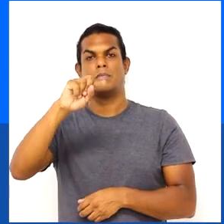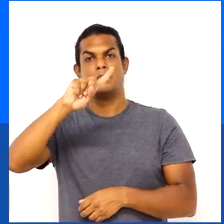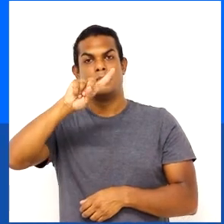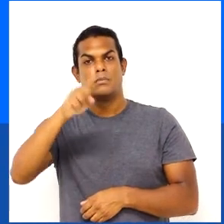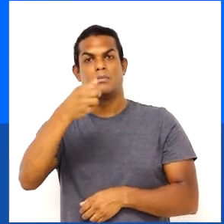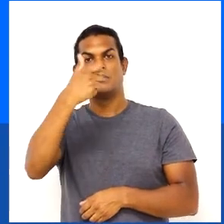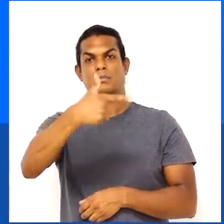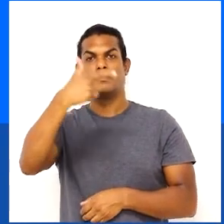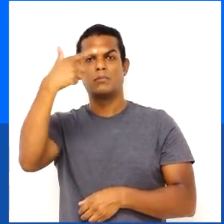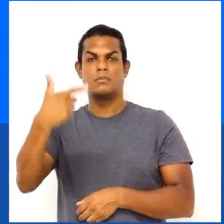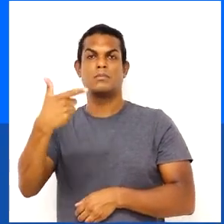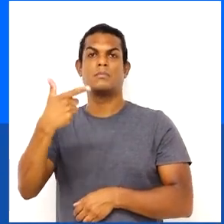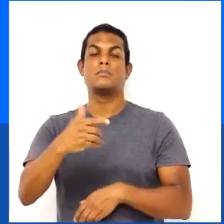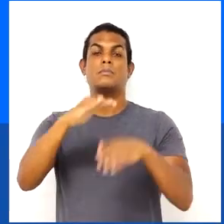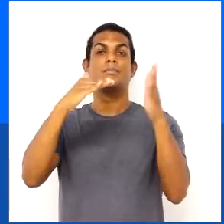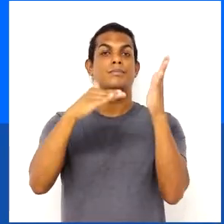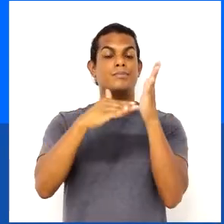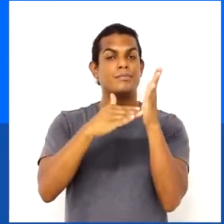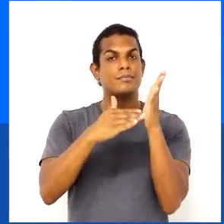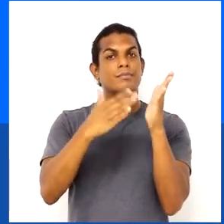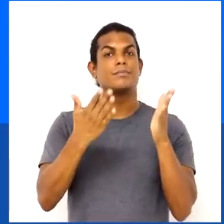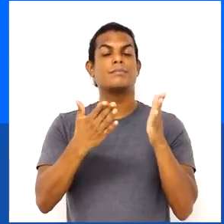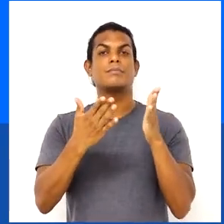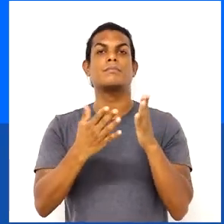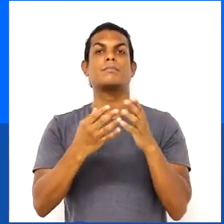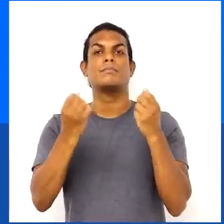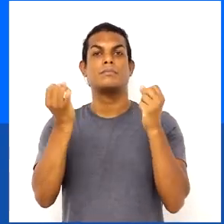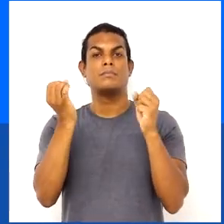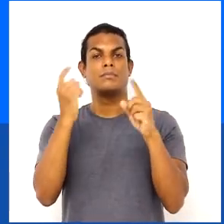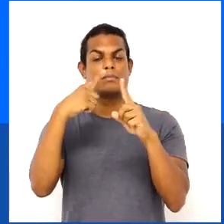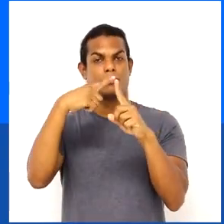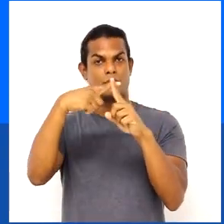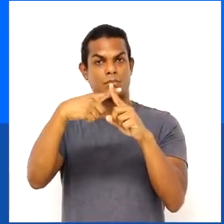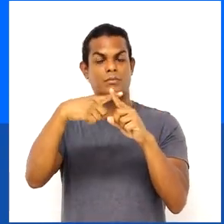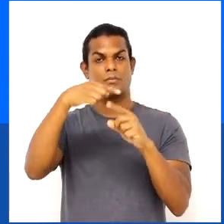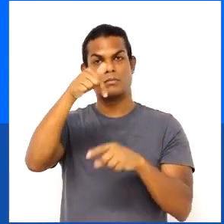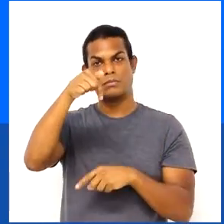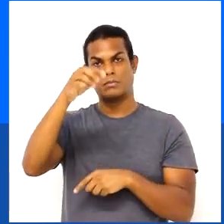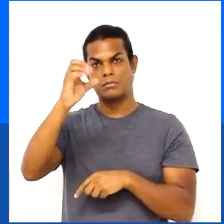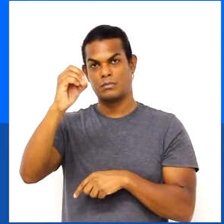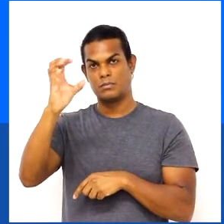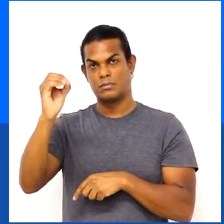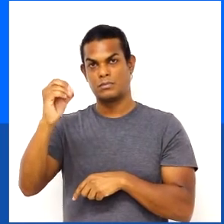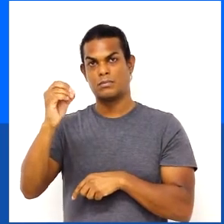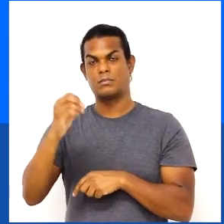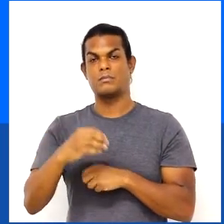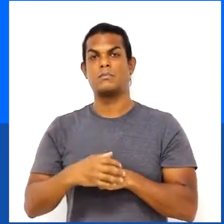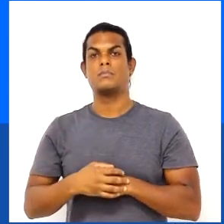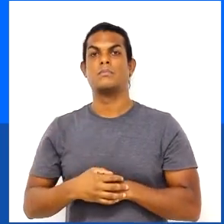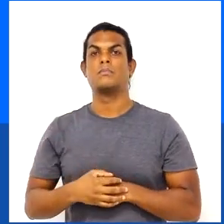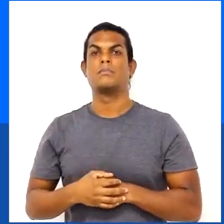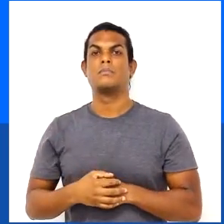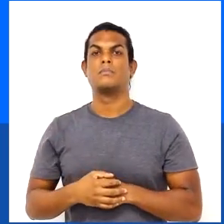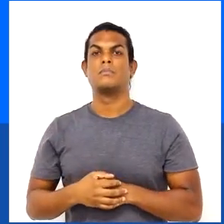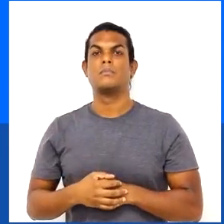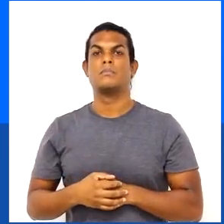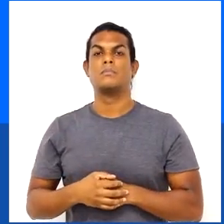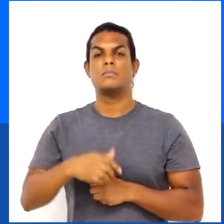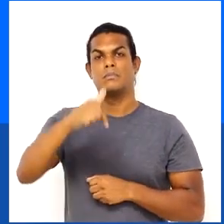72,22. E por último, deveremos somar a 700, que encontraremos